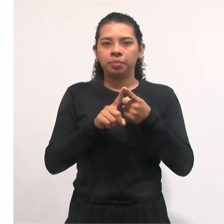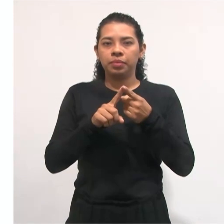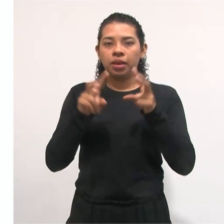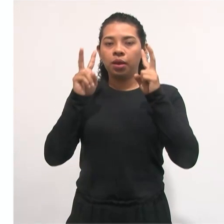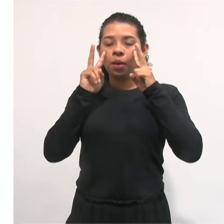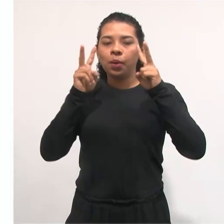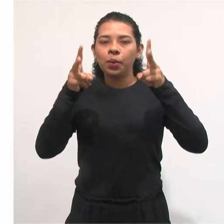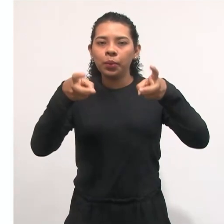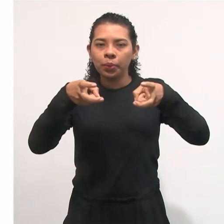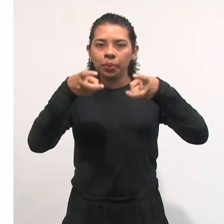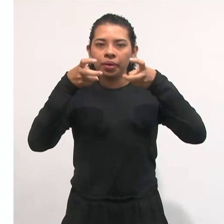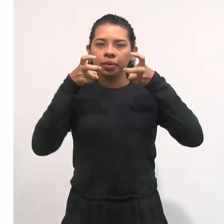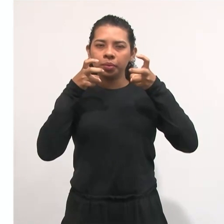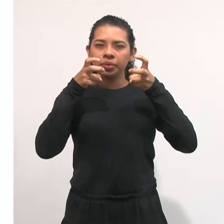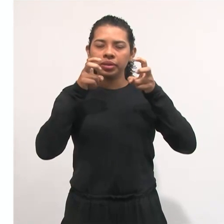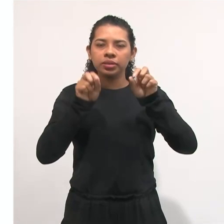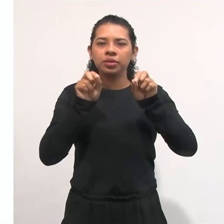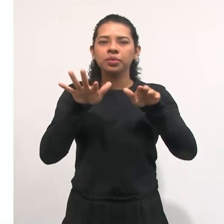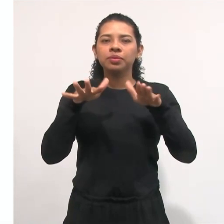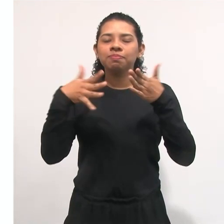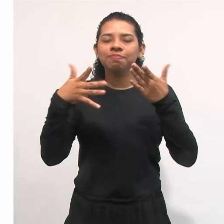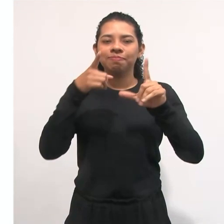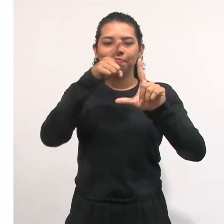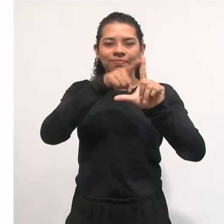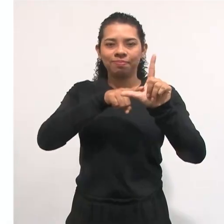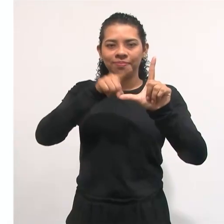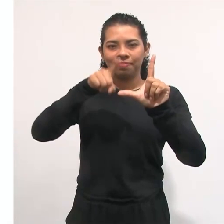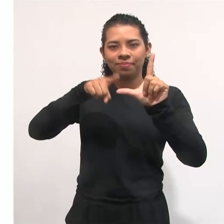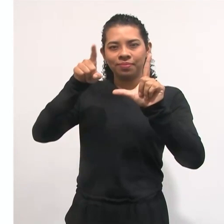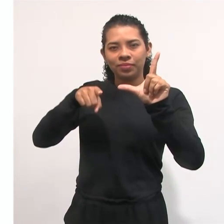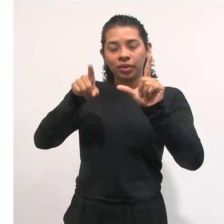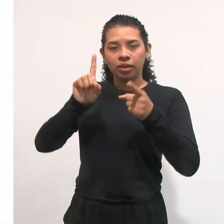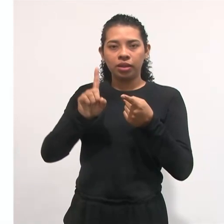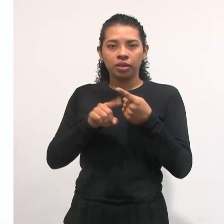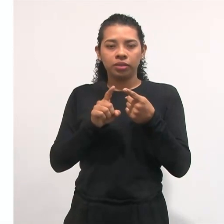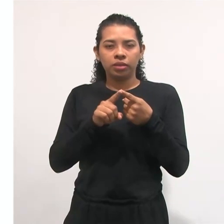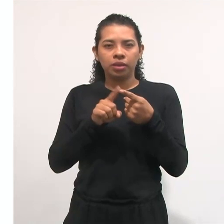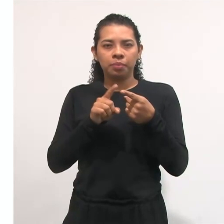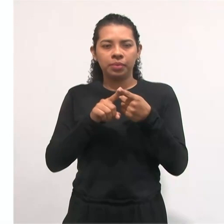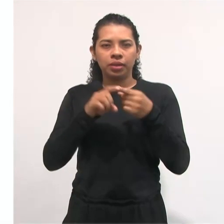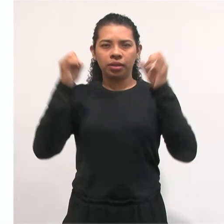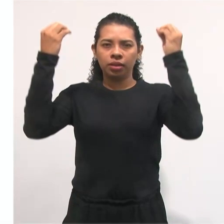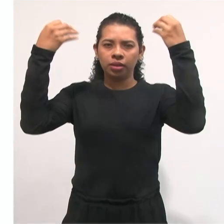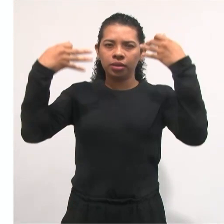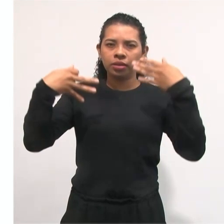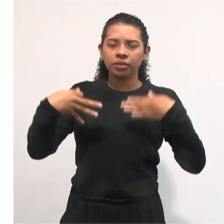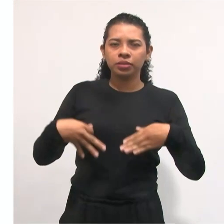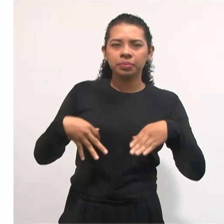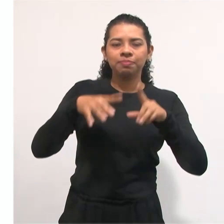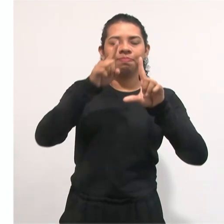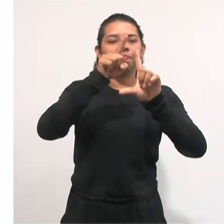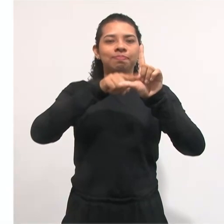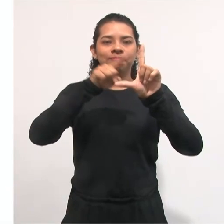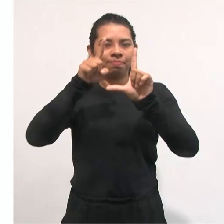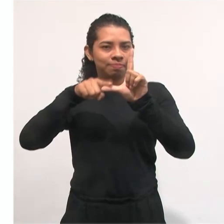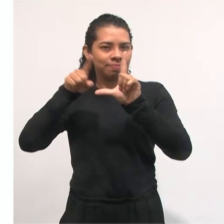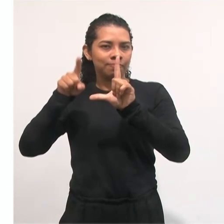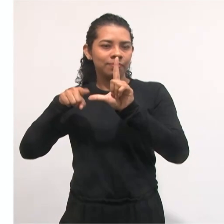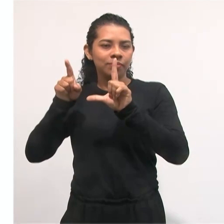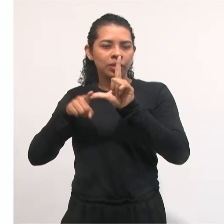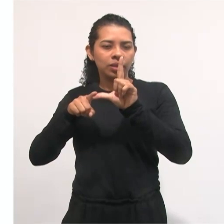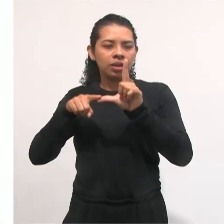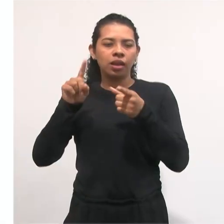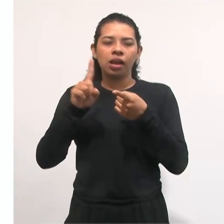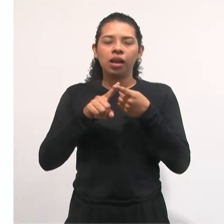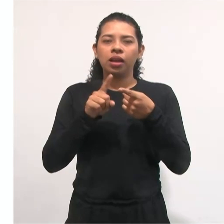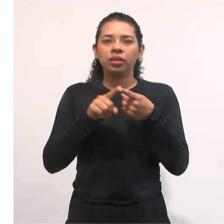reconhecer as aplicações da estatística, apontar um conjunto de dados estatístico, identificar e